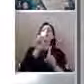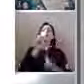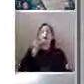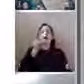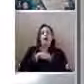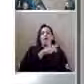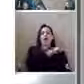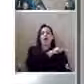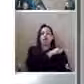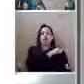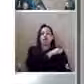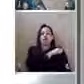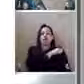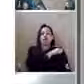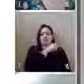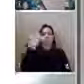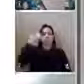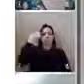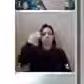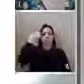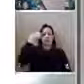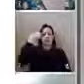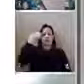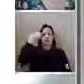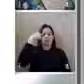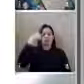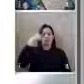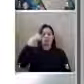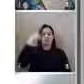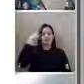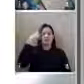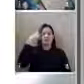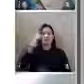estudantes de espanhol como língua estrangeira brasileiros.